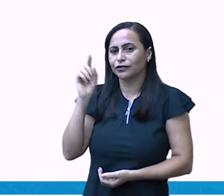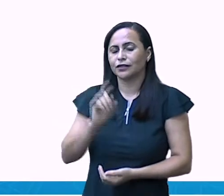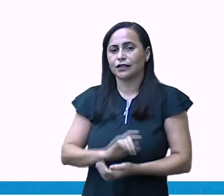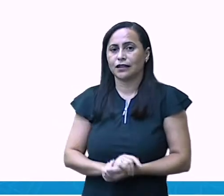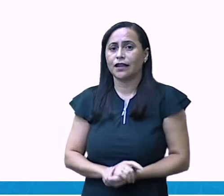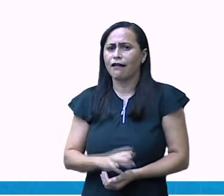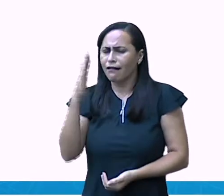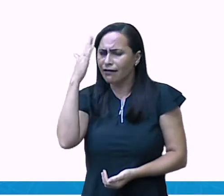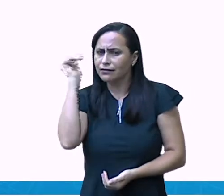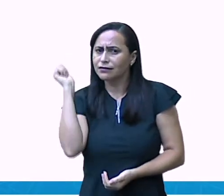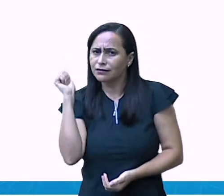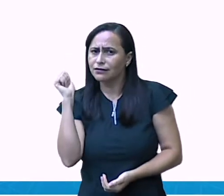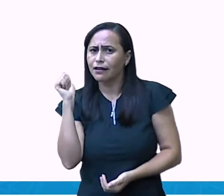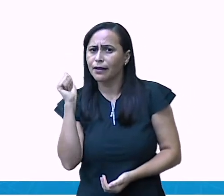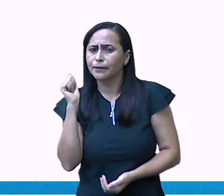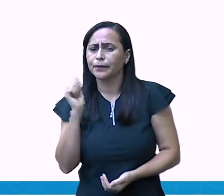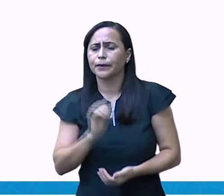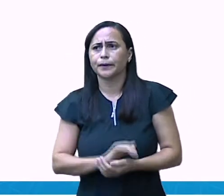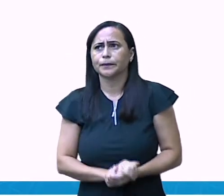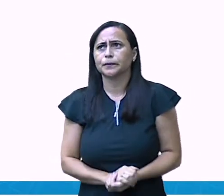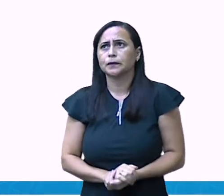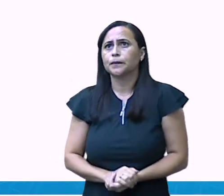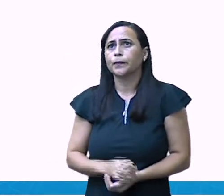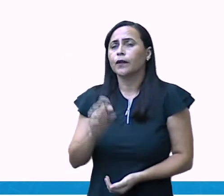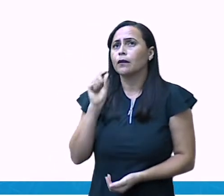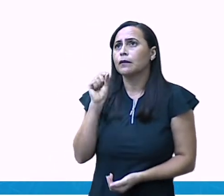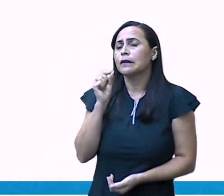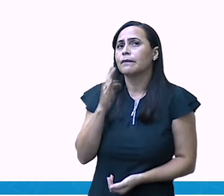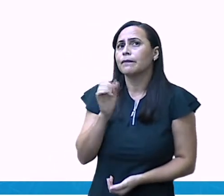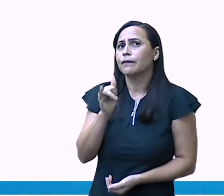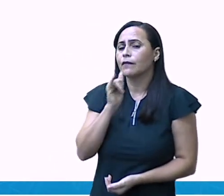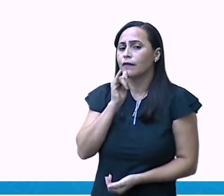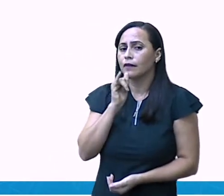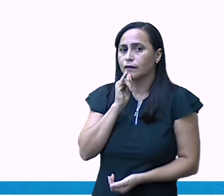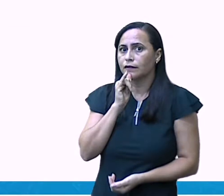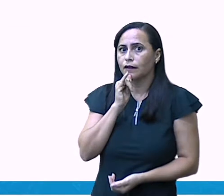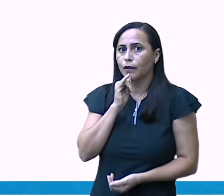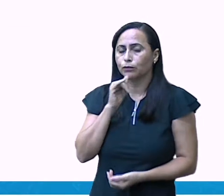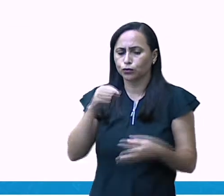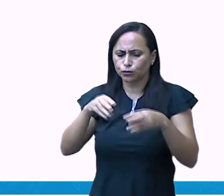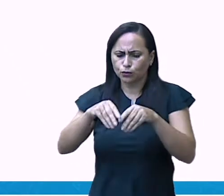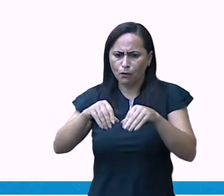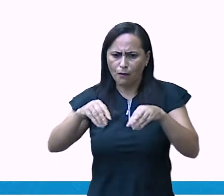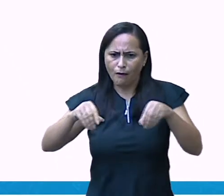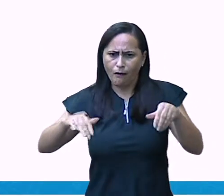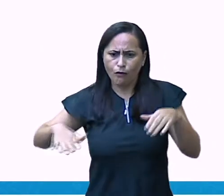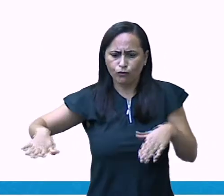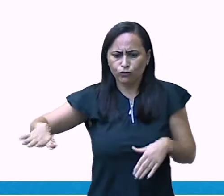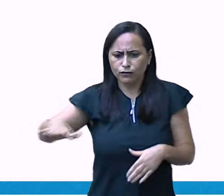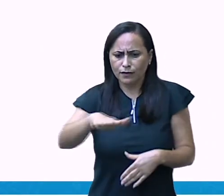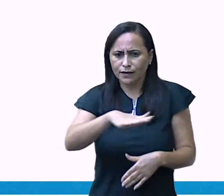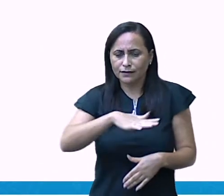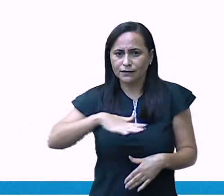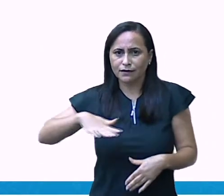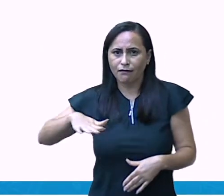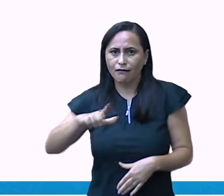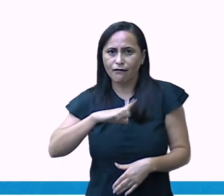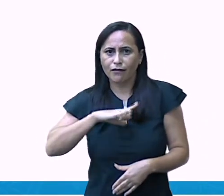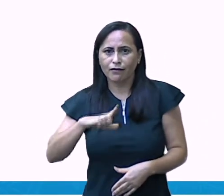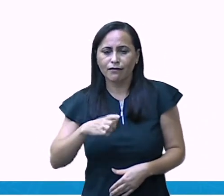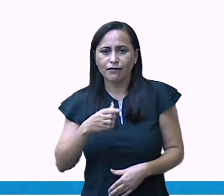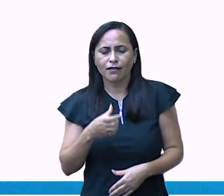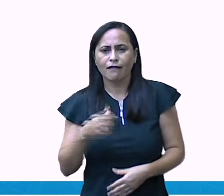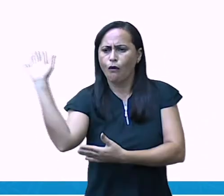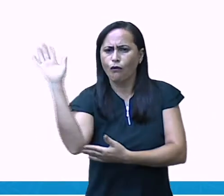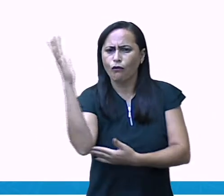Por exemplo, um solo onde existe muitas árvores frutíferas, ali é um solo que tem muita